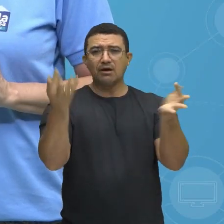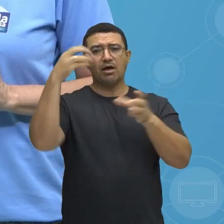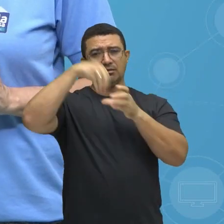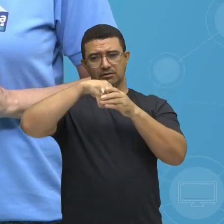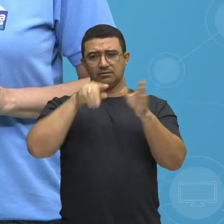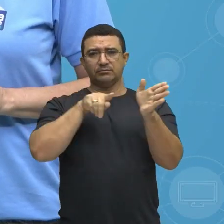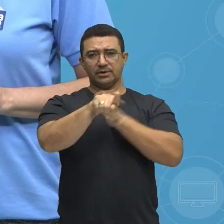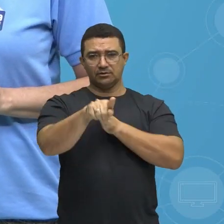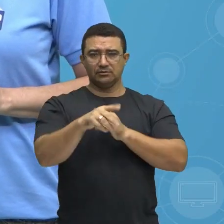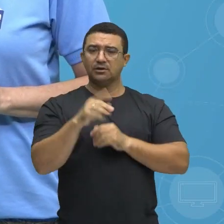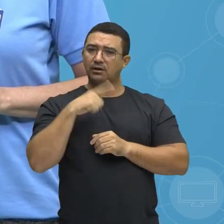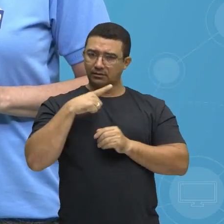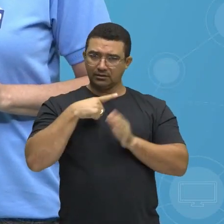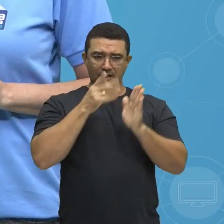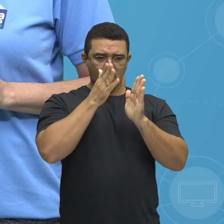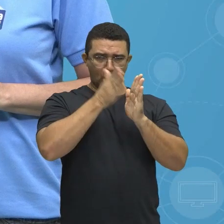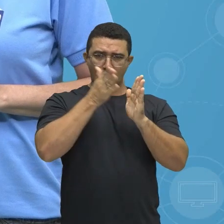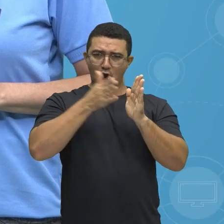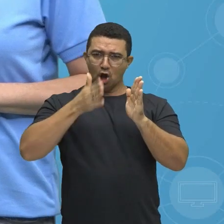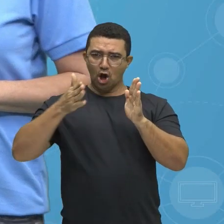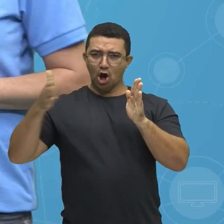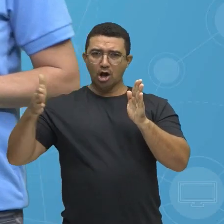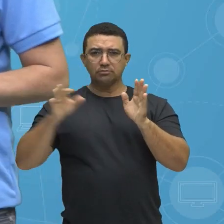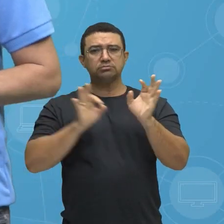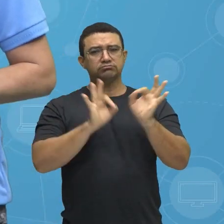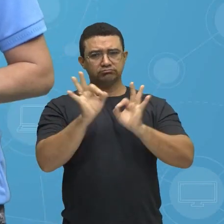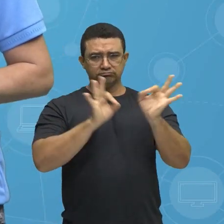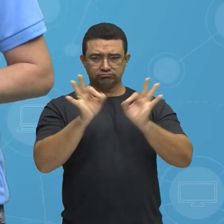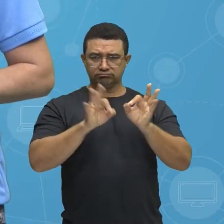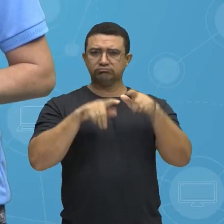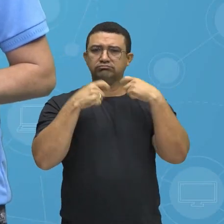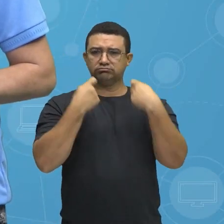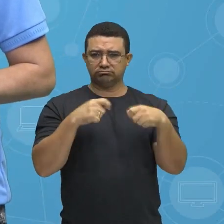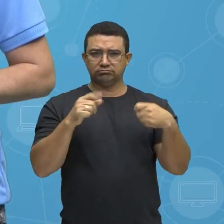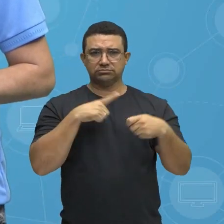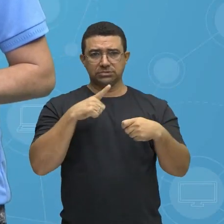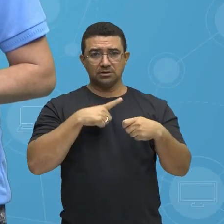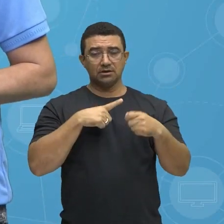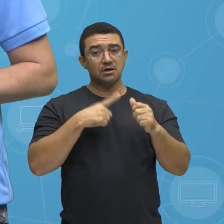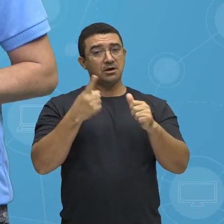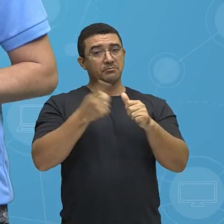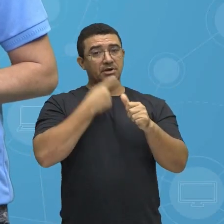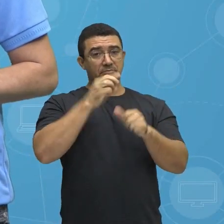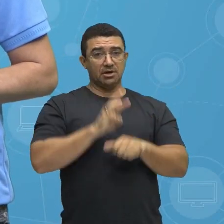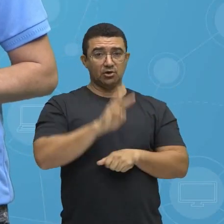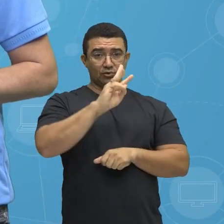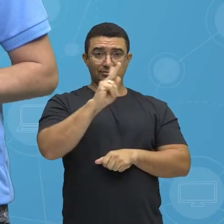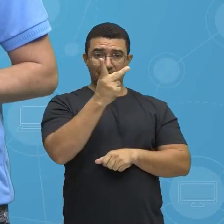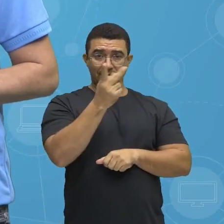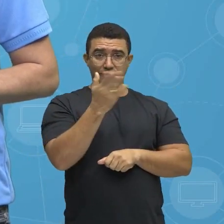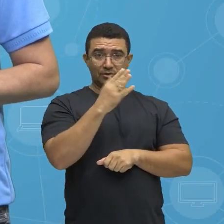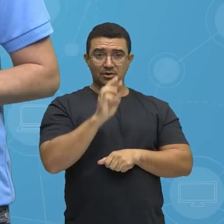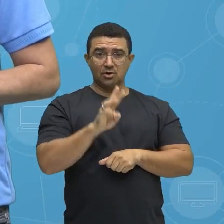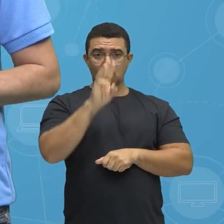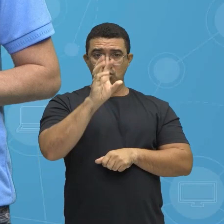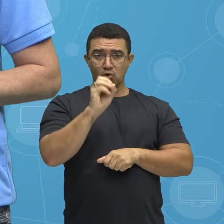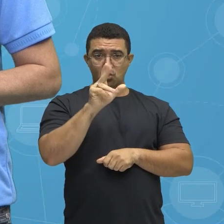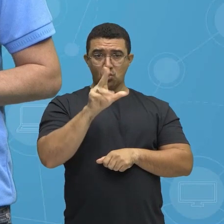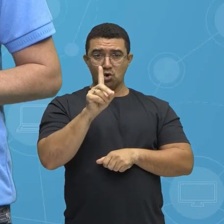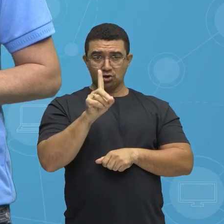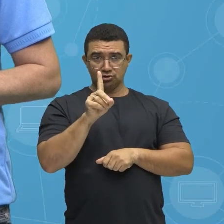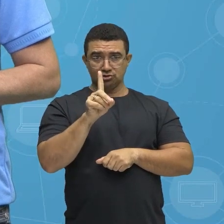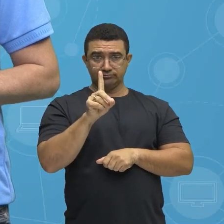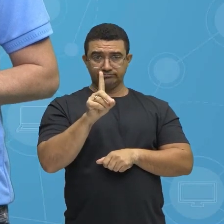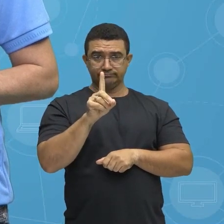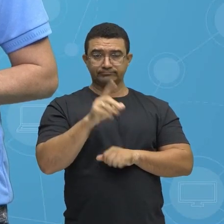tem uma ordem? Sim, temos uma ordem. Acompanha aqui comigo, ó. Primeiro quem vem? Double H word. Então, aqui nós temos duas, where e